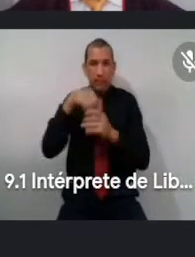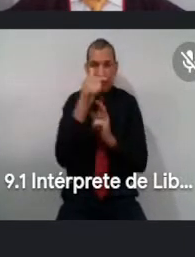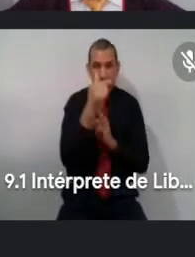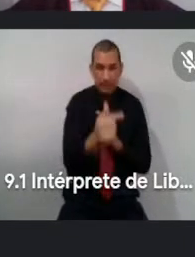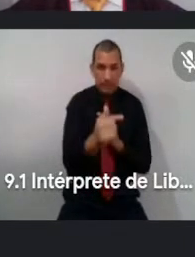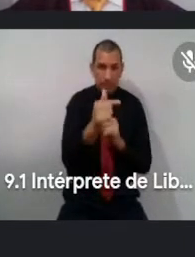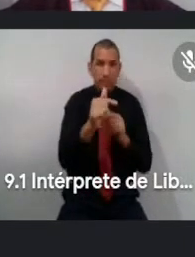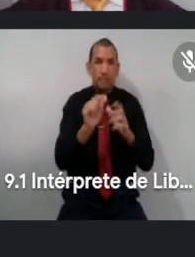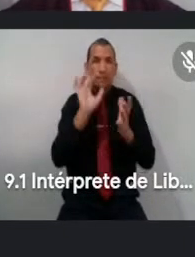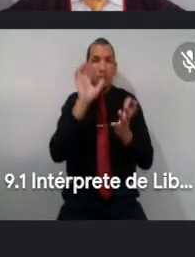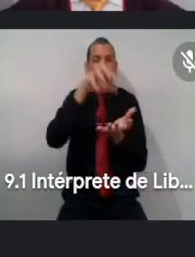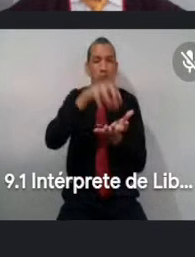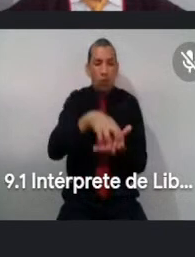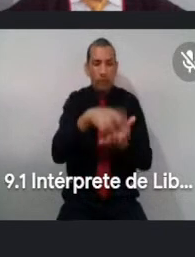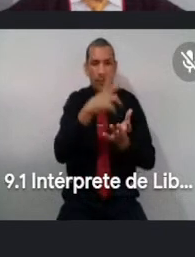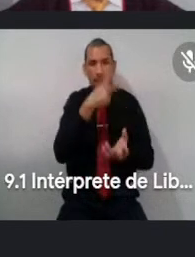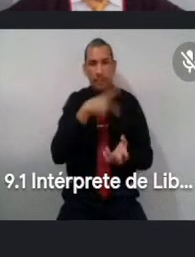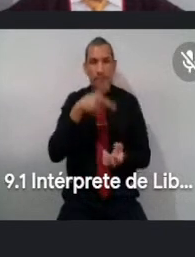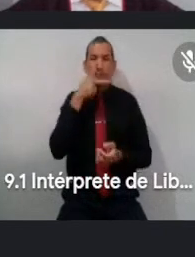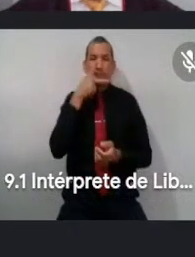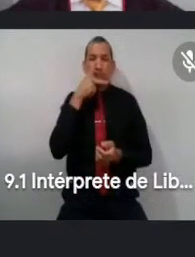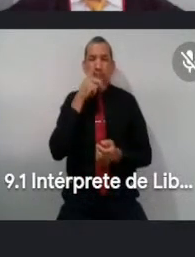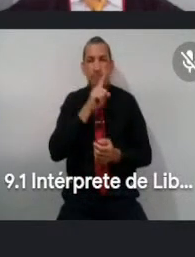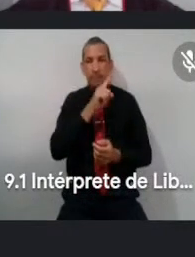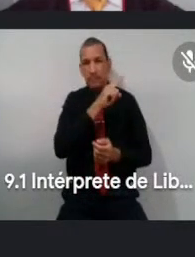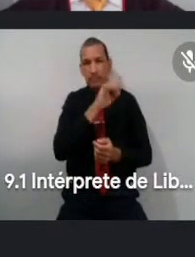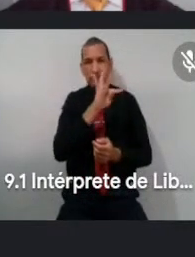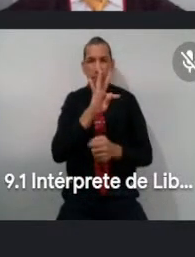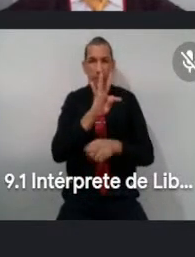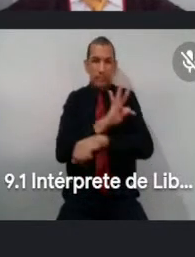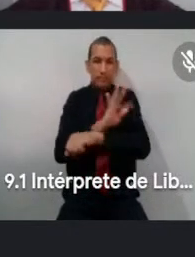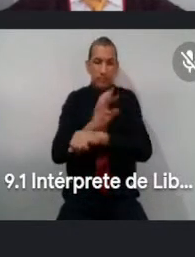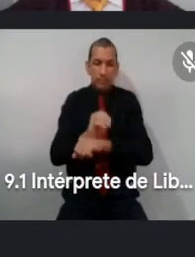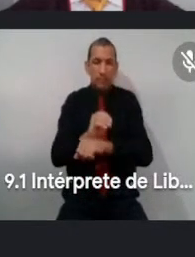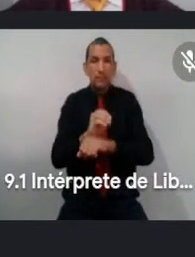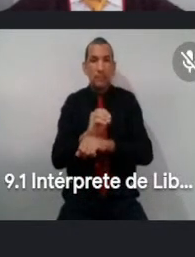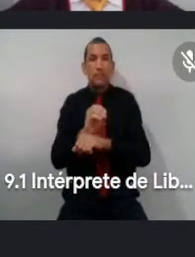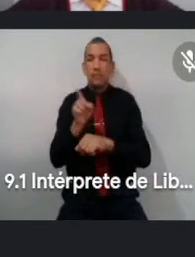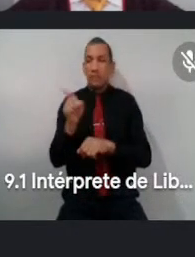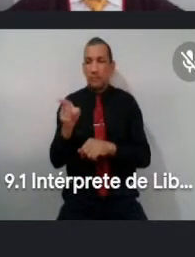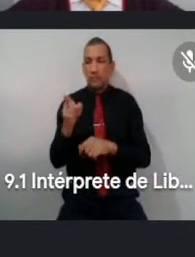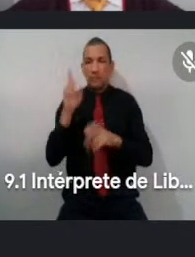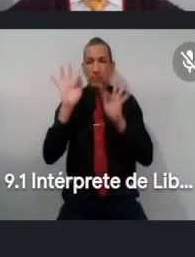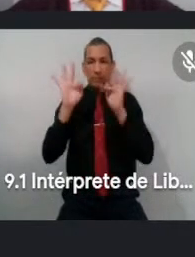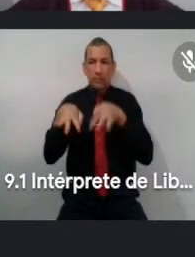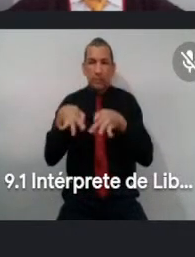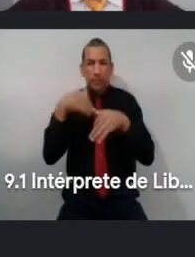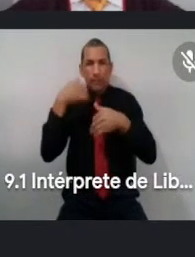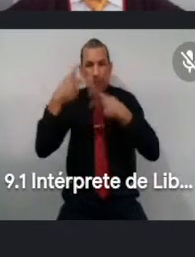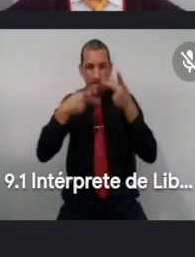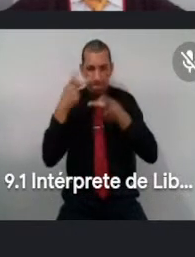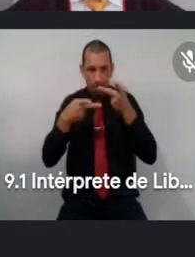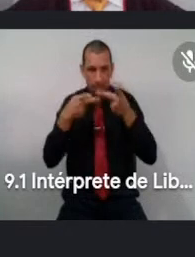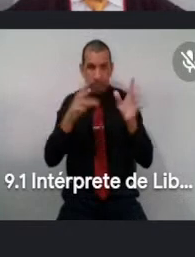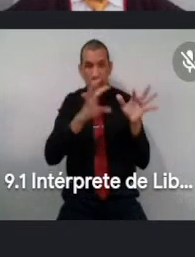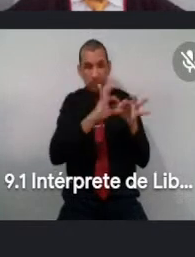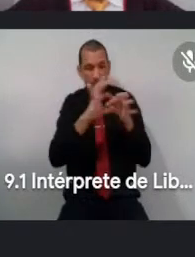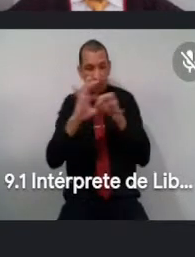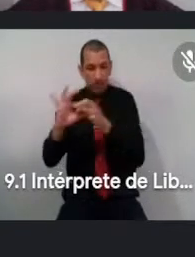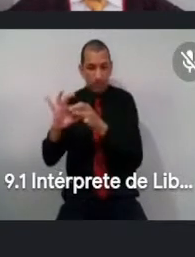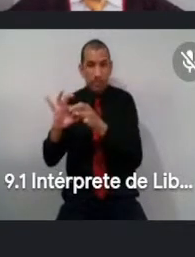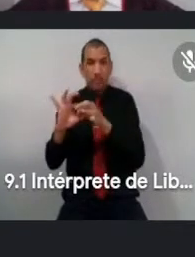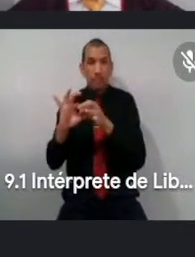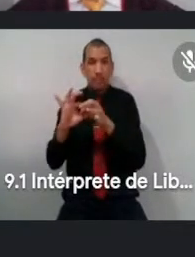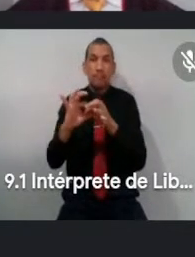é lá de Paraíso do Tocantins é que foi promovido em suas alegações finais aí nesse contexto o